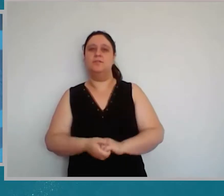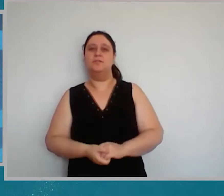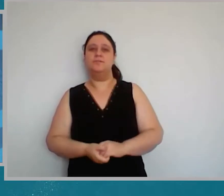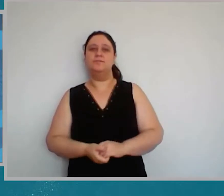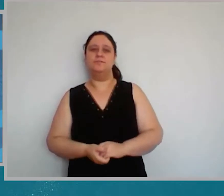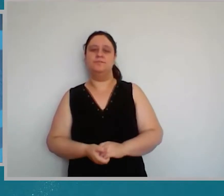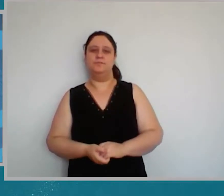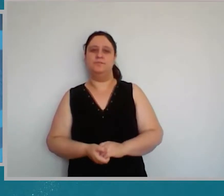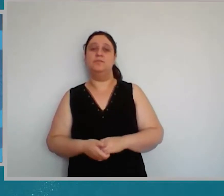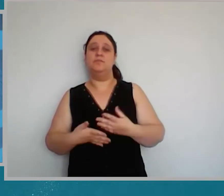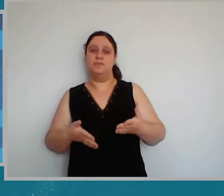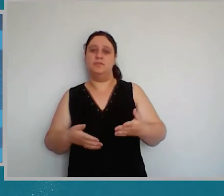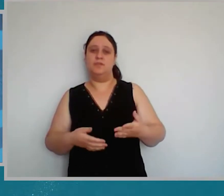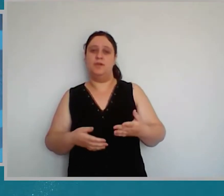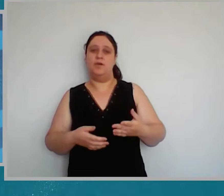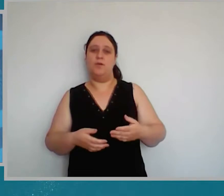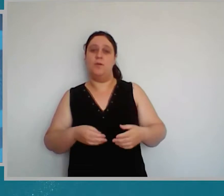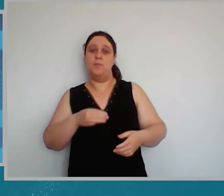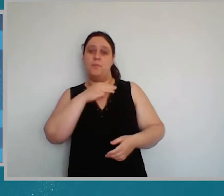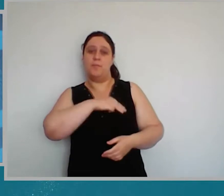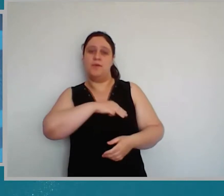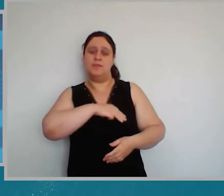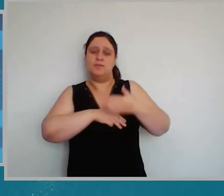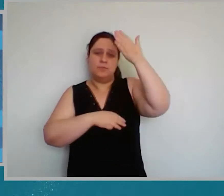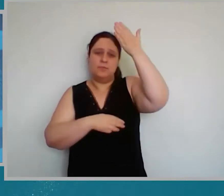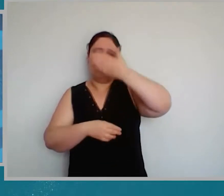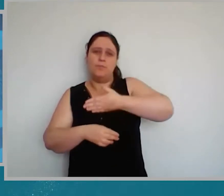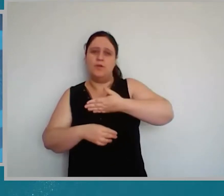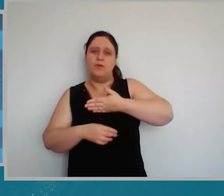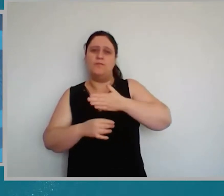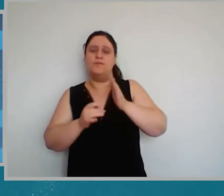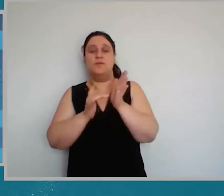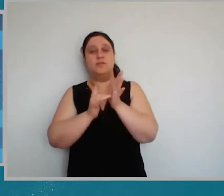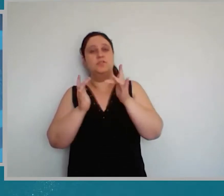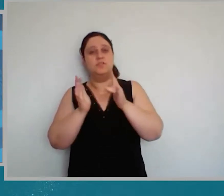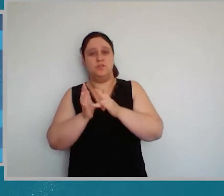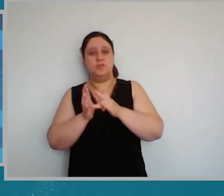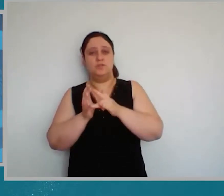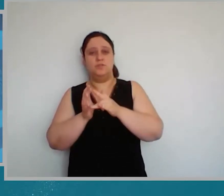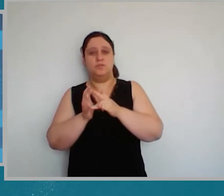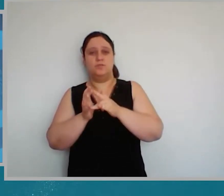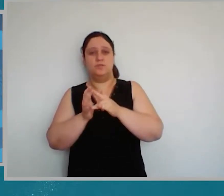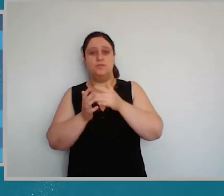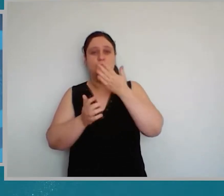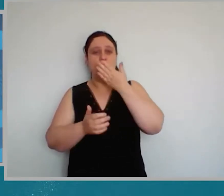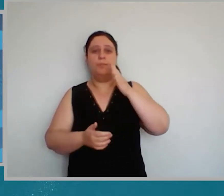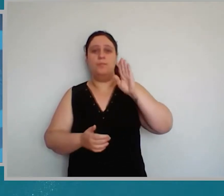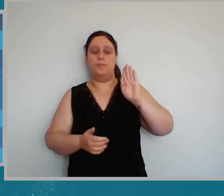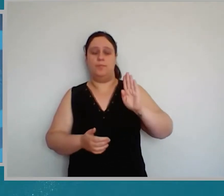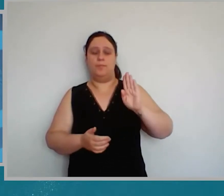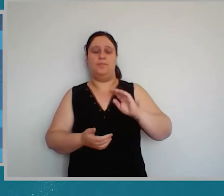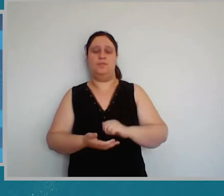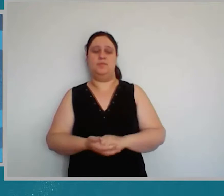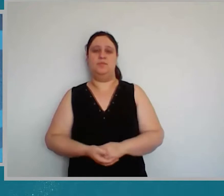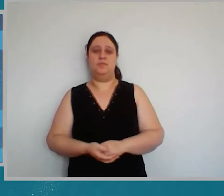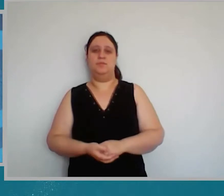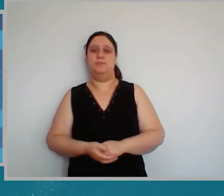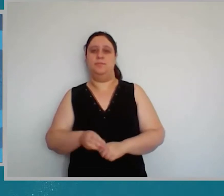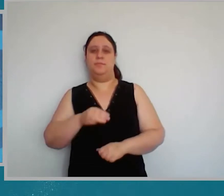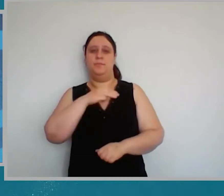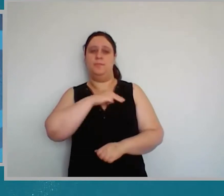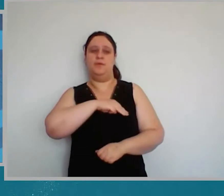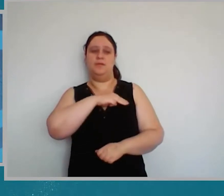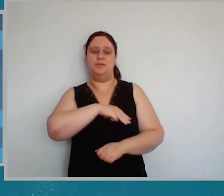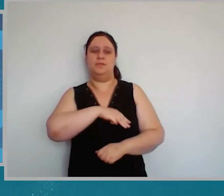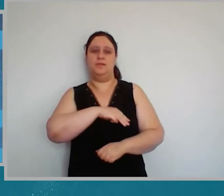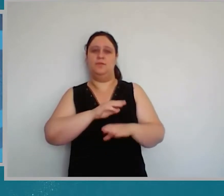prova que Jesus era o Messias. Mateus capítulo 1, versículo